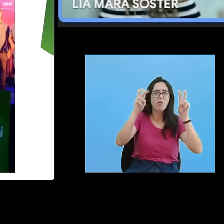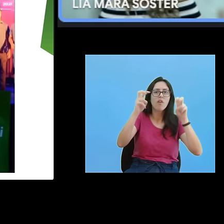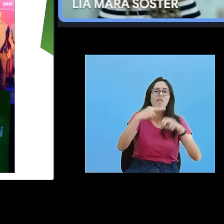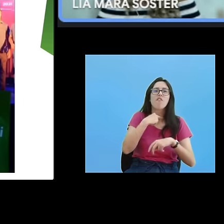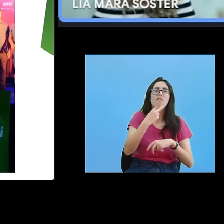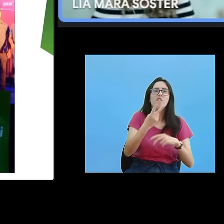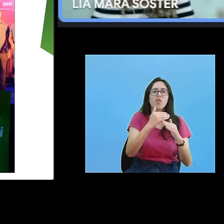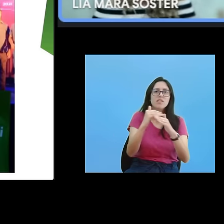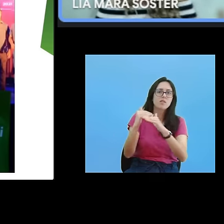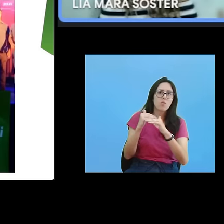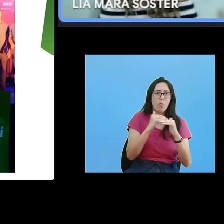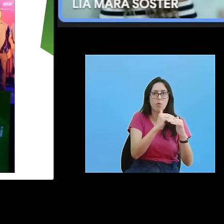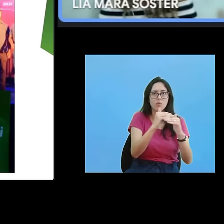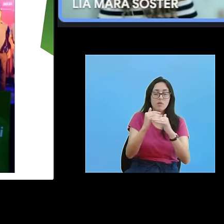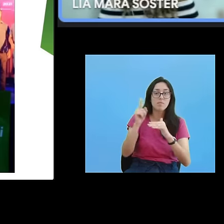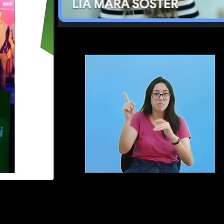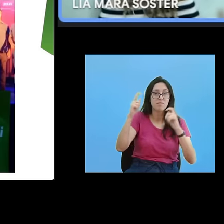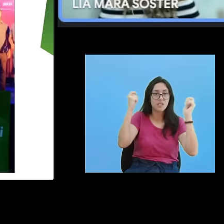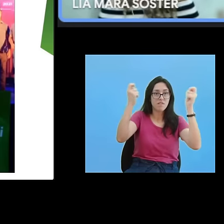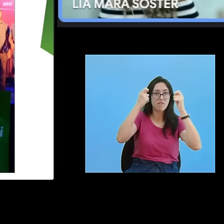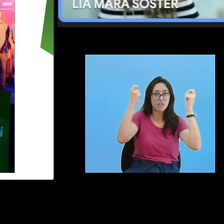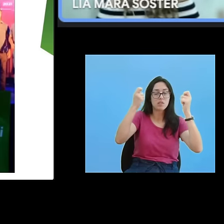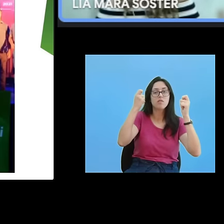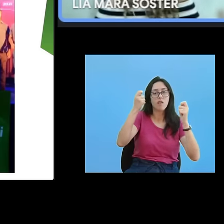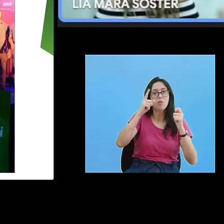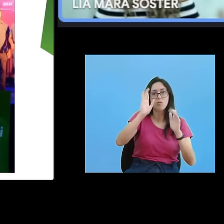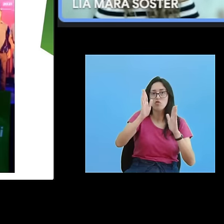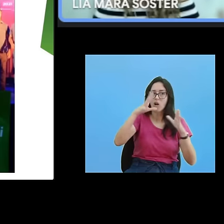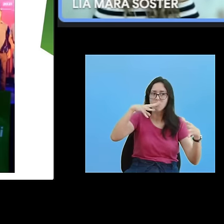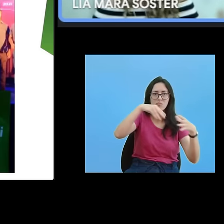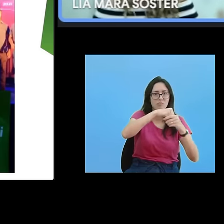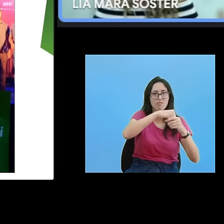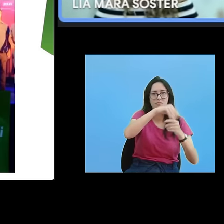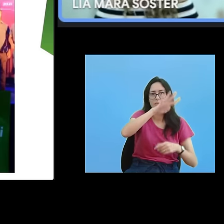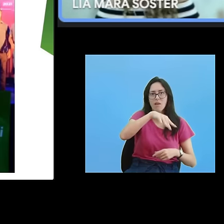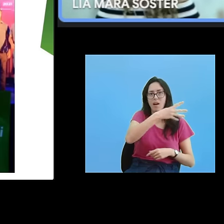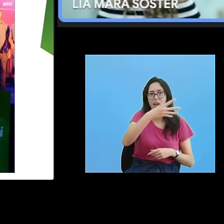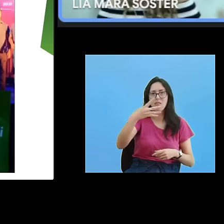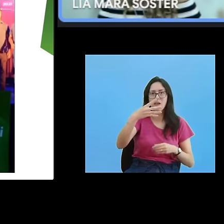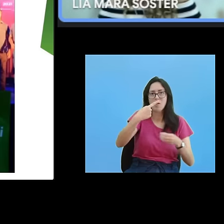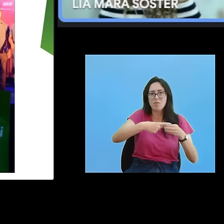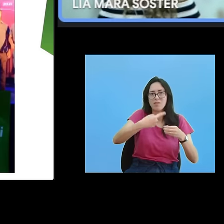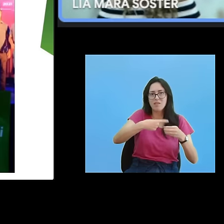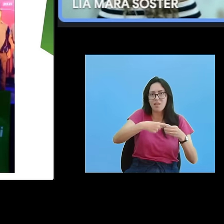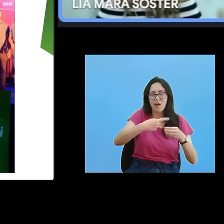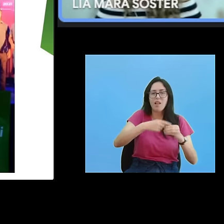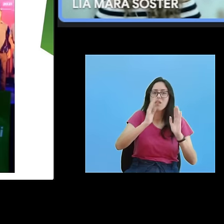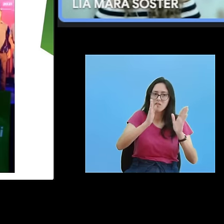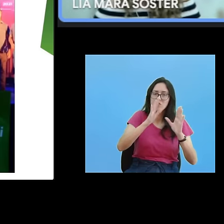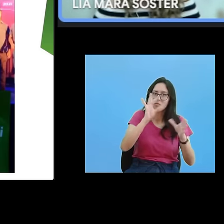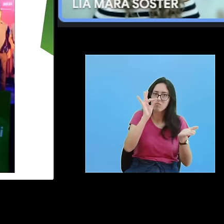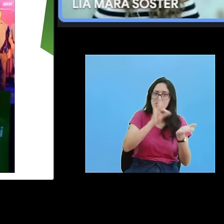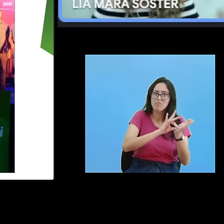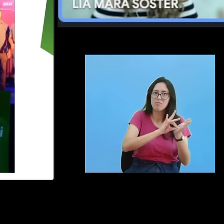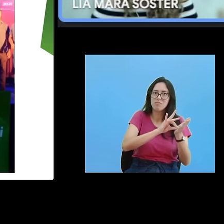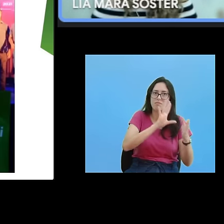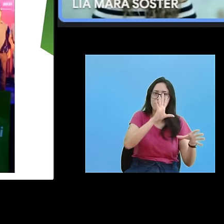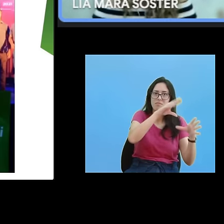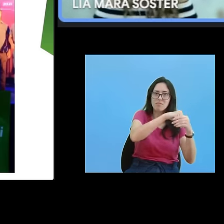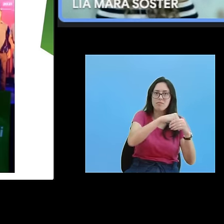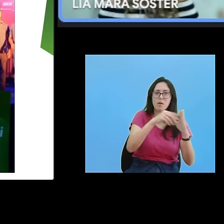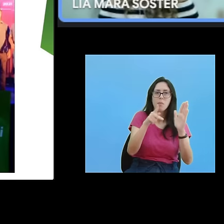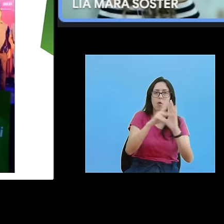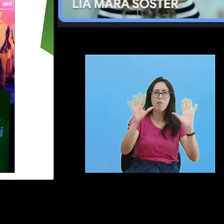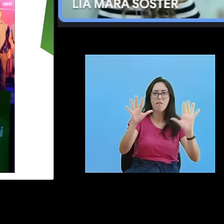é um festival que já faz parte do calendário municipal aqui da cidade, né? Está dentro do calendário das festas